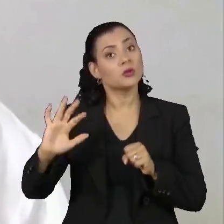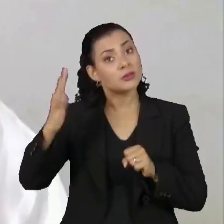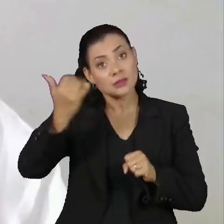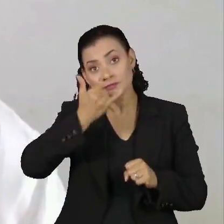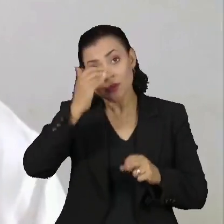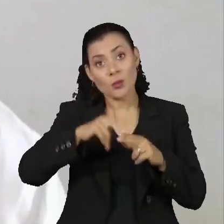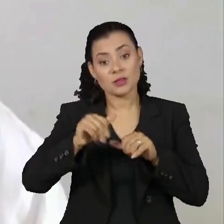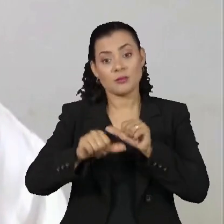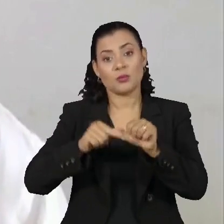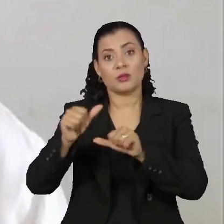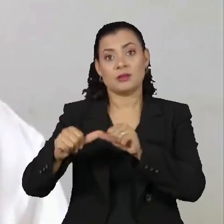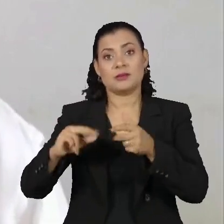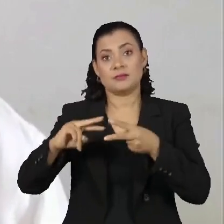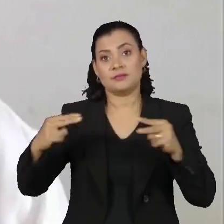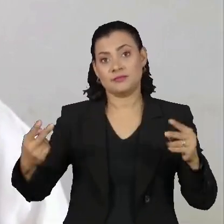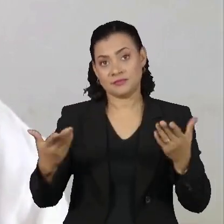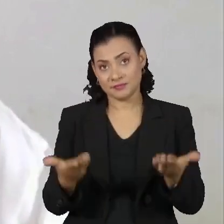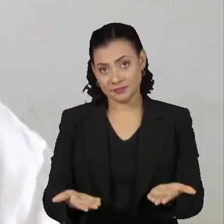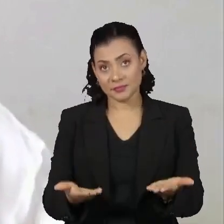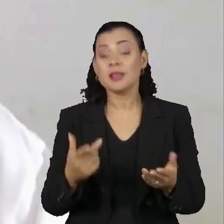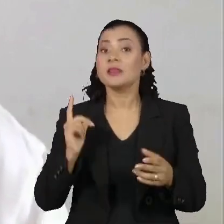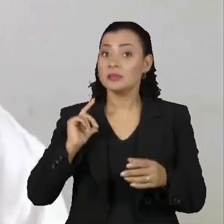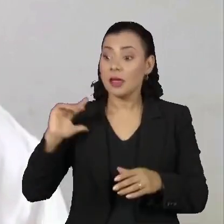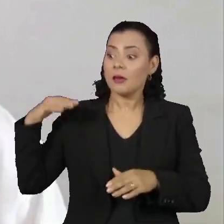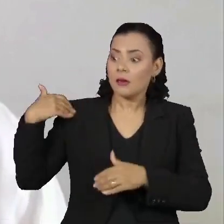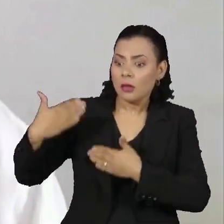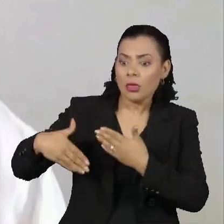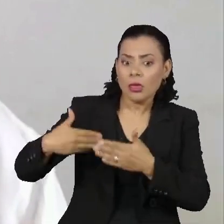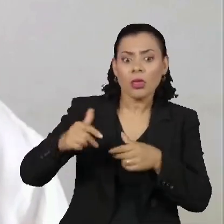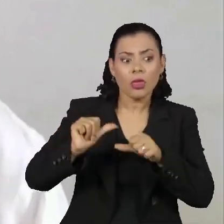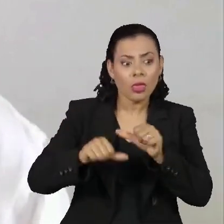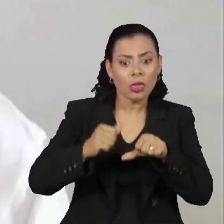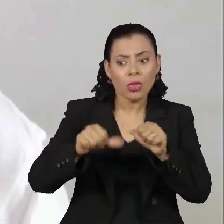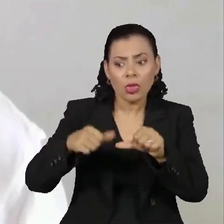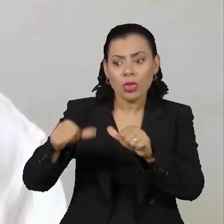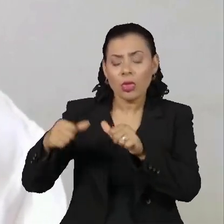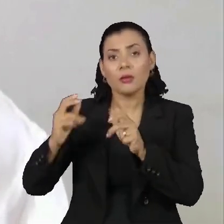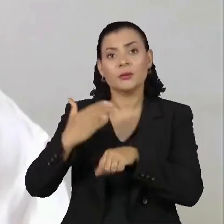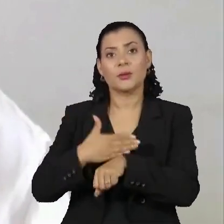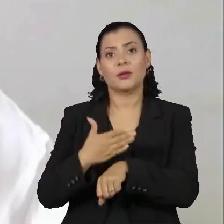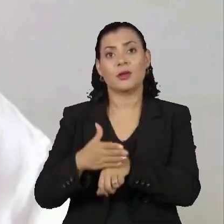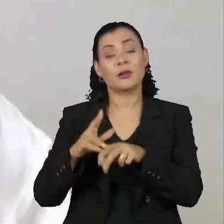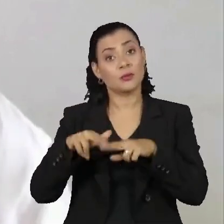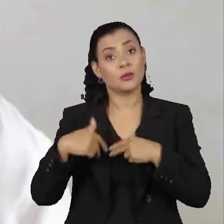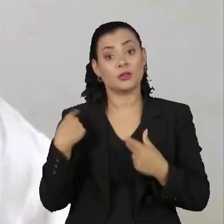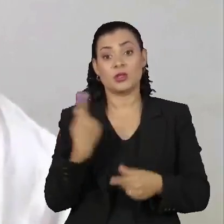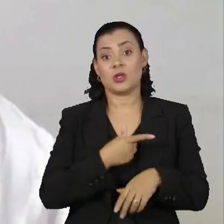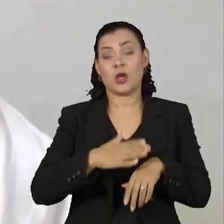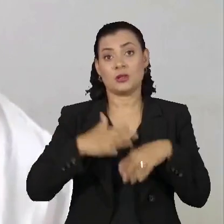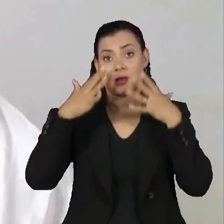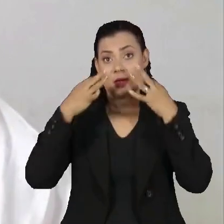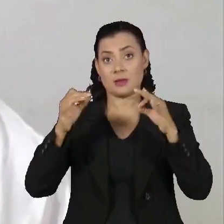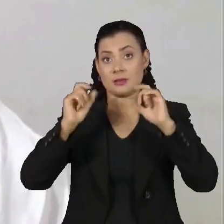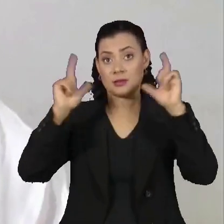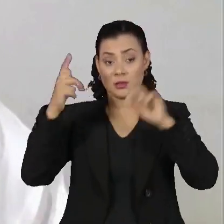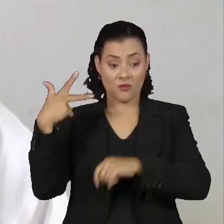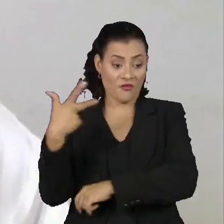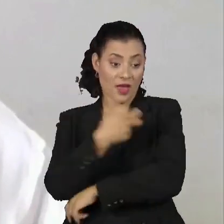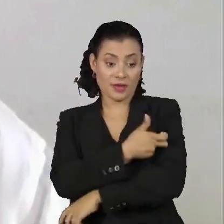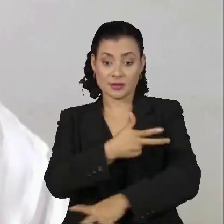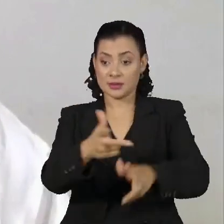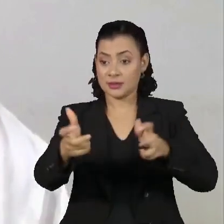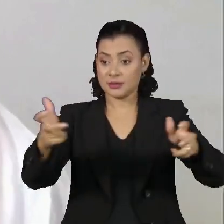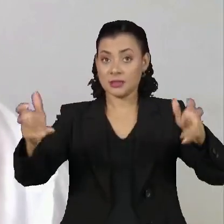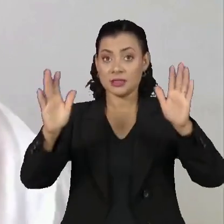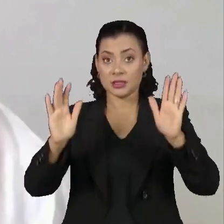mutações. E elas acontecem, estão acontecendo com muita frequência, e uma das coisas que nós temos que lembrar é que as vacinas que nós temos